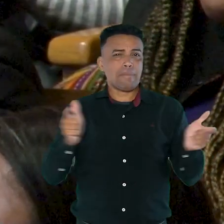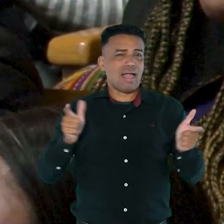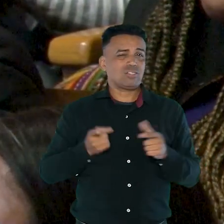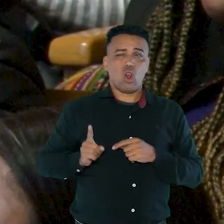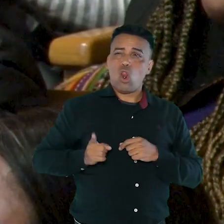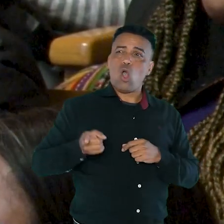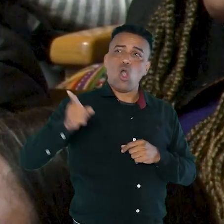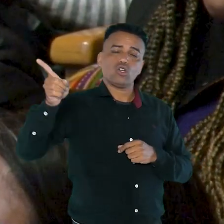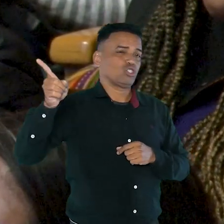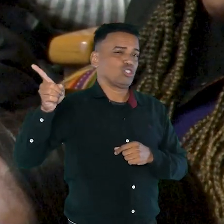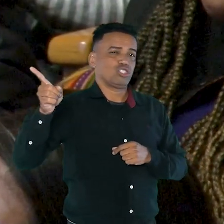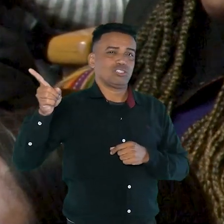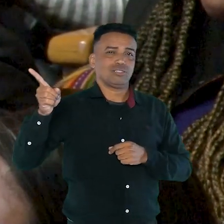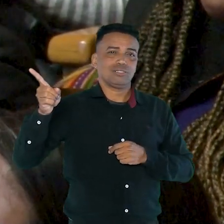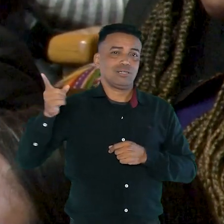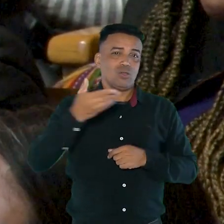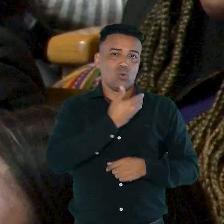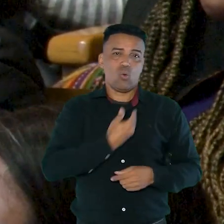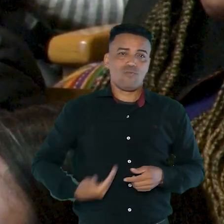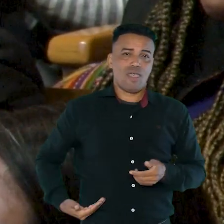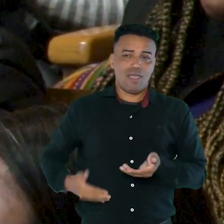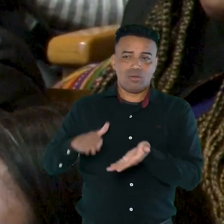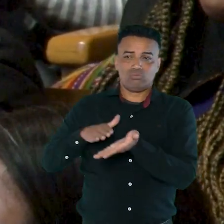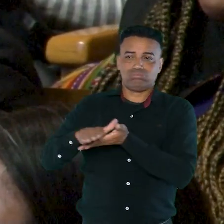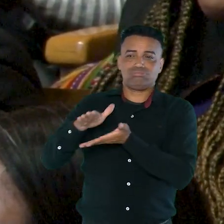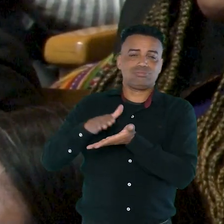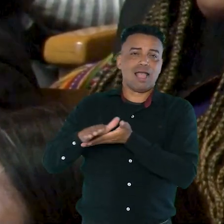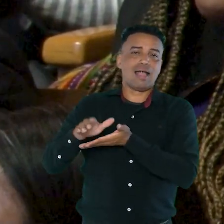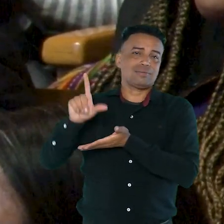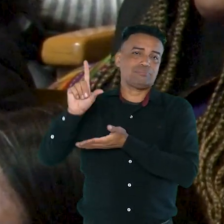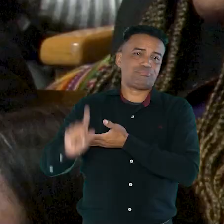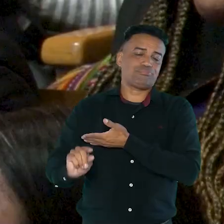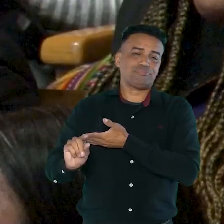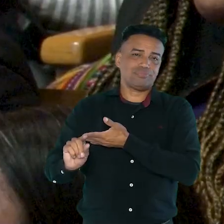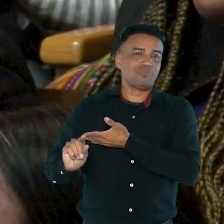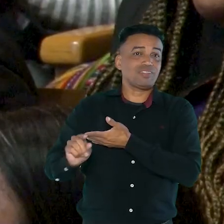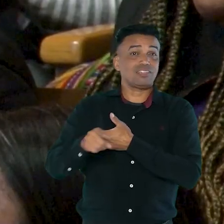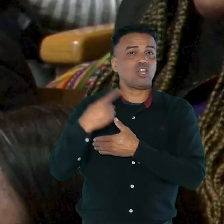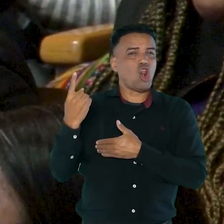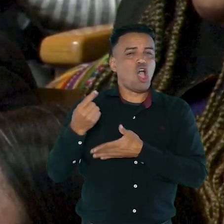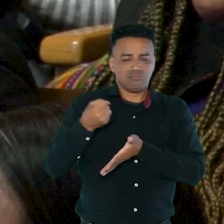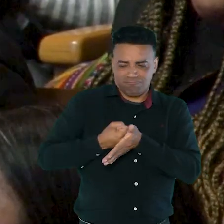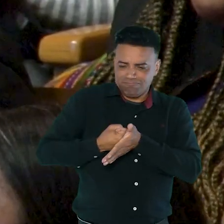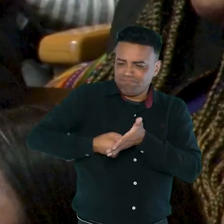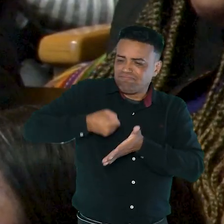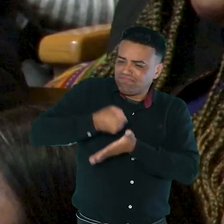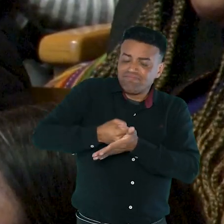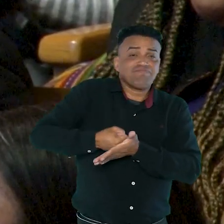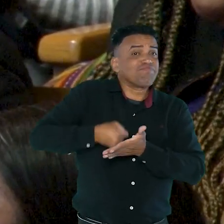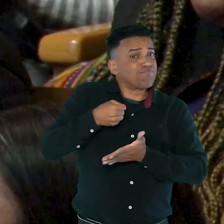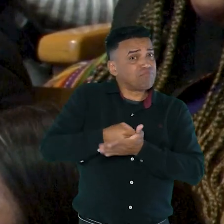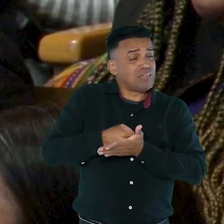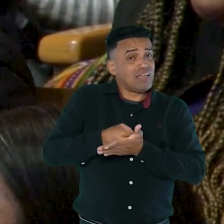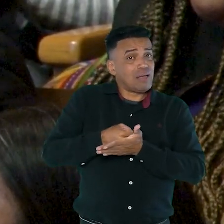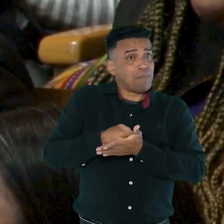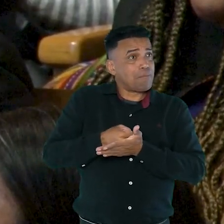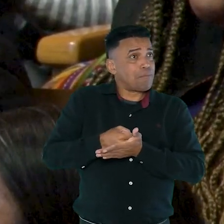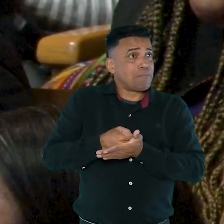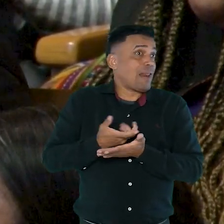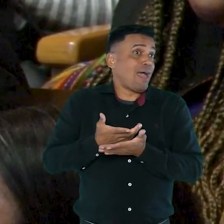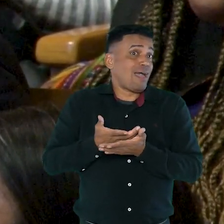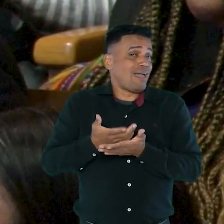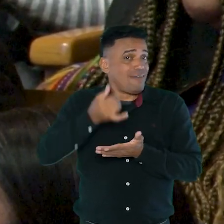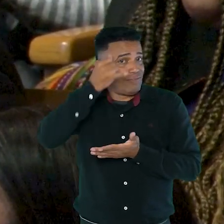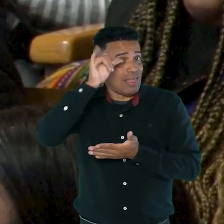os recursos chegam. Todos os recursos. E a gente é sobrevivente. E, para não